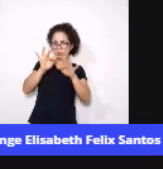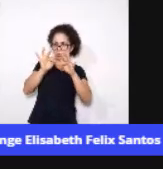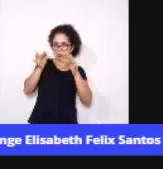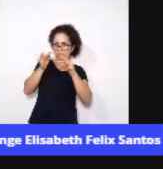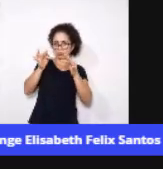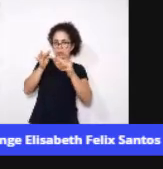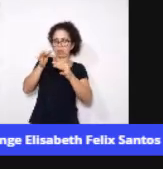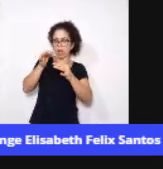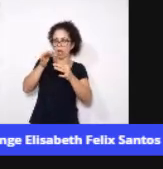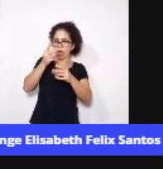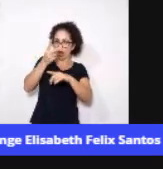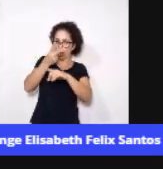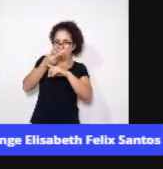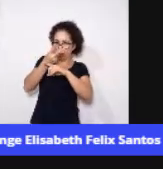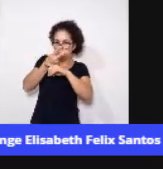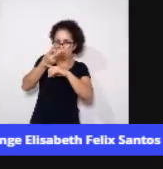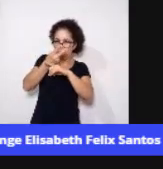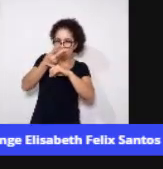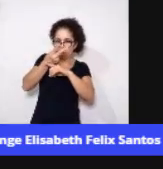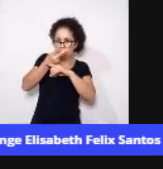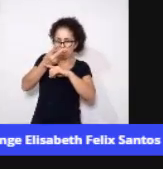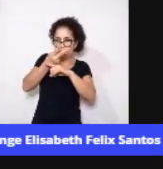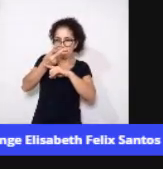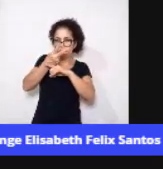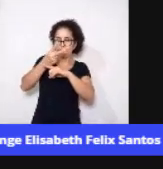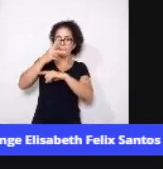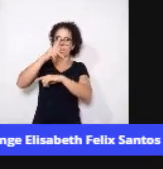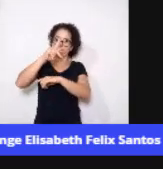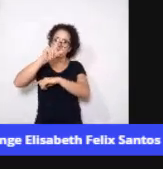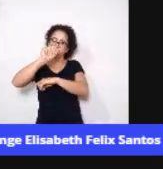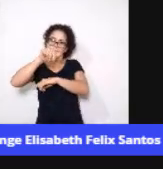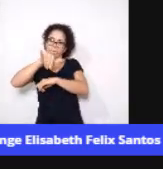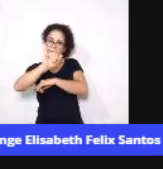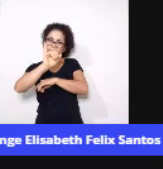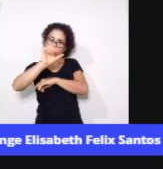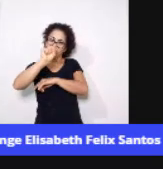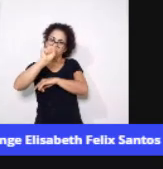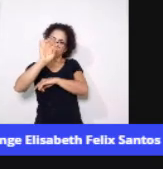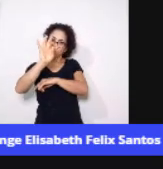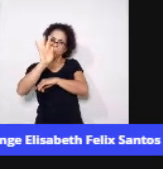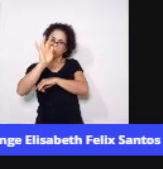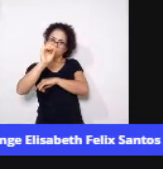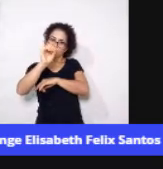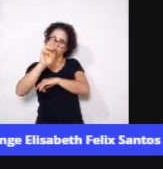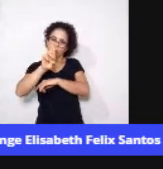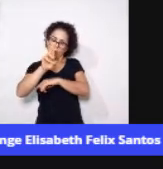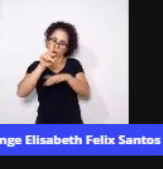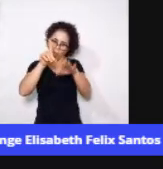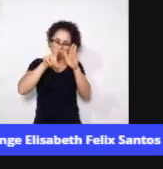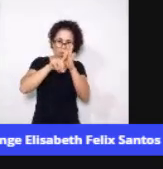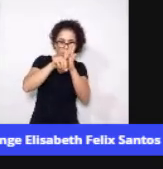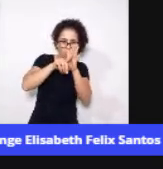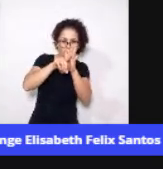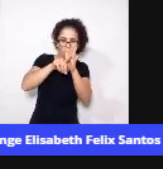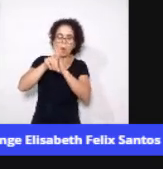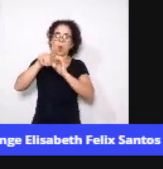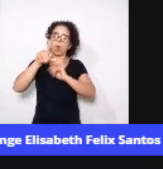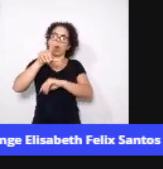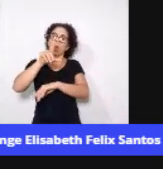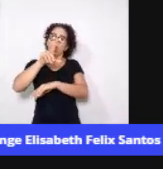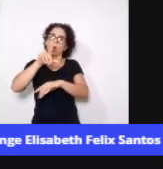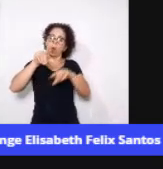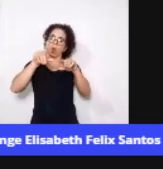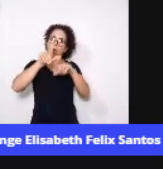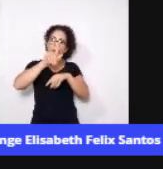procuramos, então, no Play Store, Google Sala de Aula. E também no